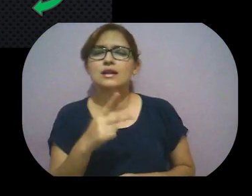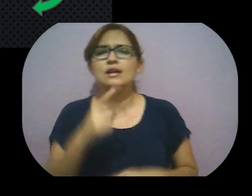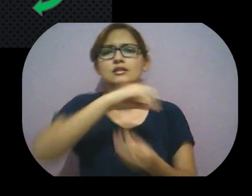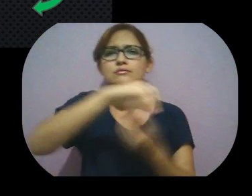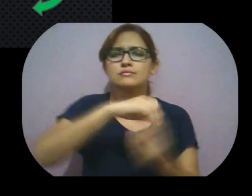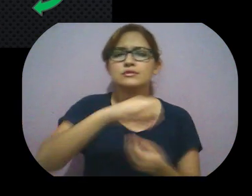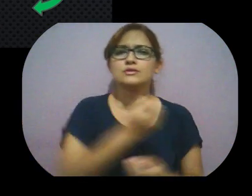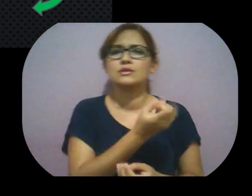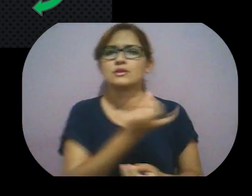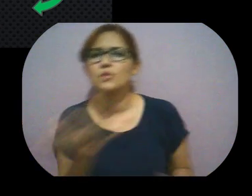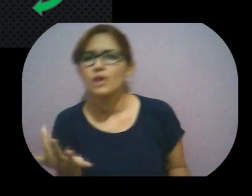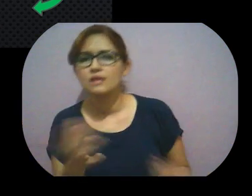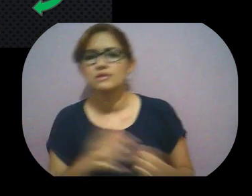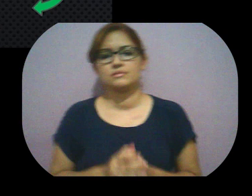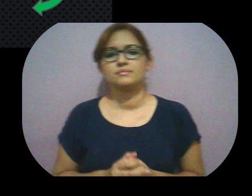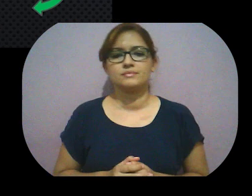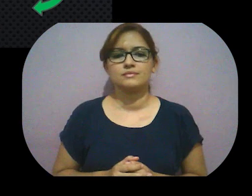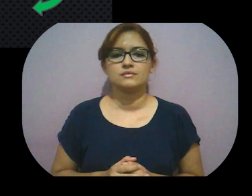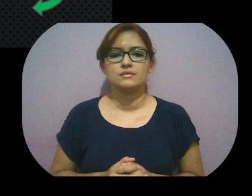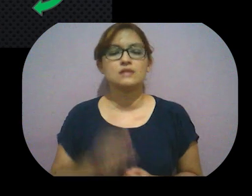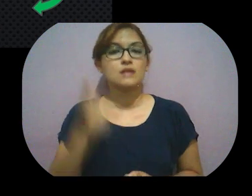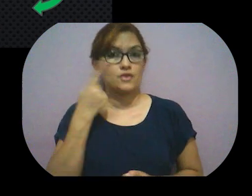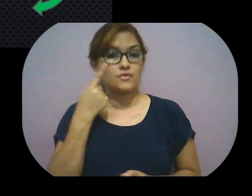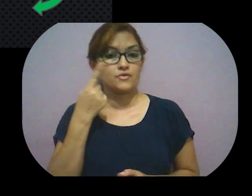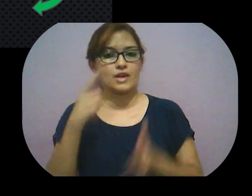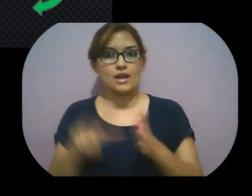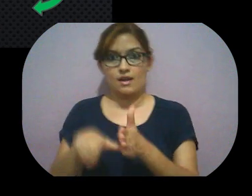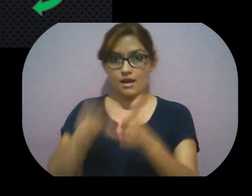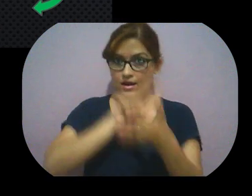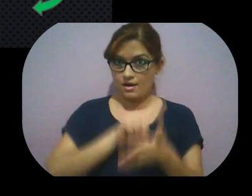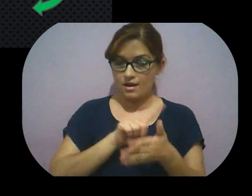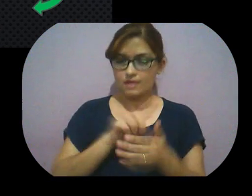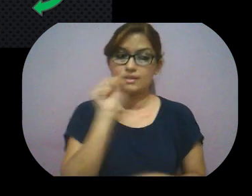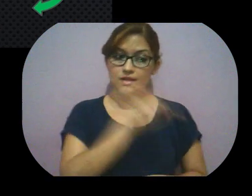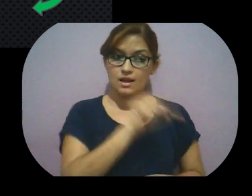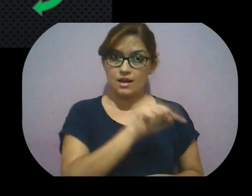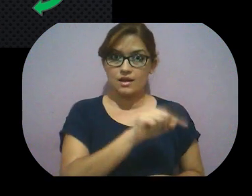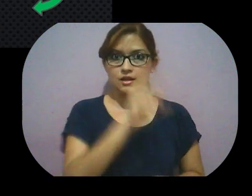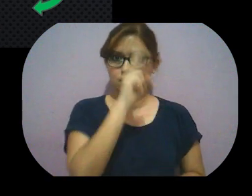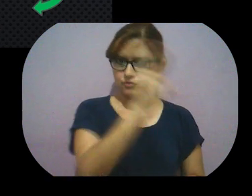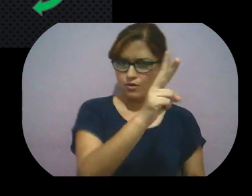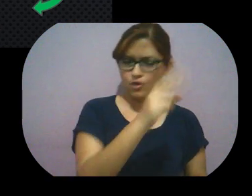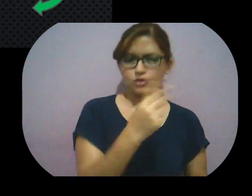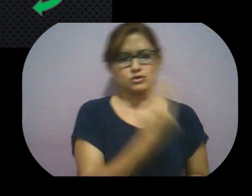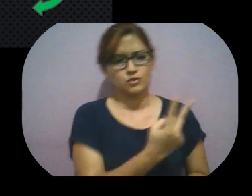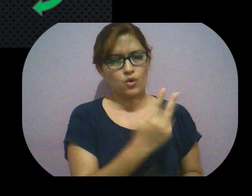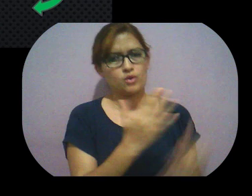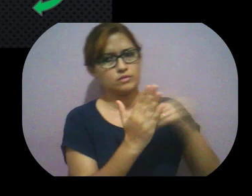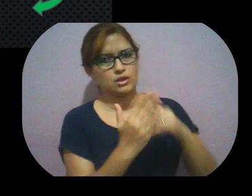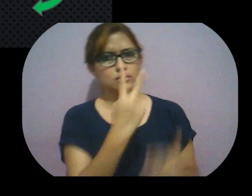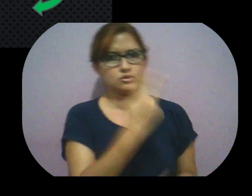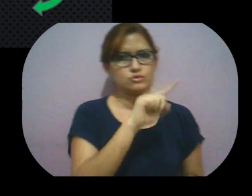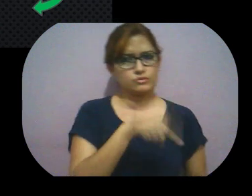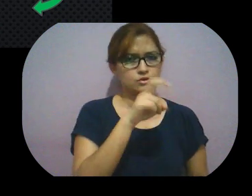relação entre a unidade de concentração e tipo, por exemplo. Então eu tenho aqui, ó, antes da diluição, que é a solução concentrada, né?